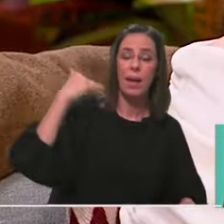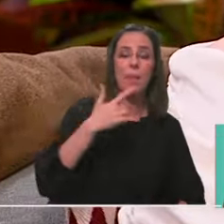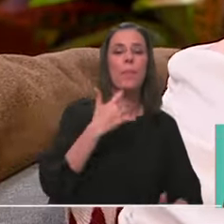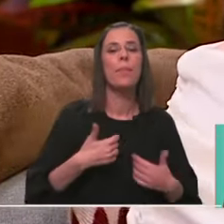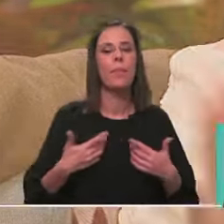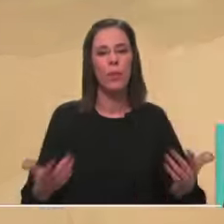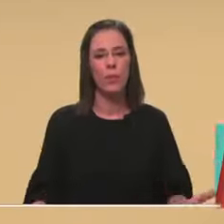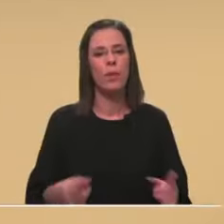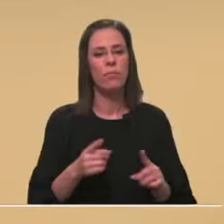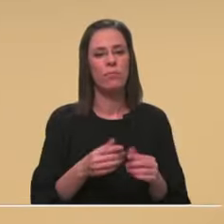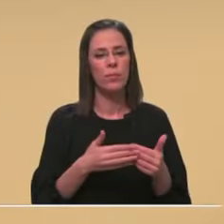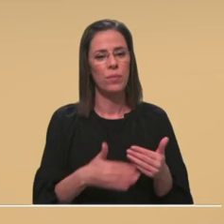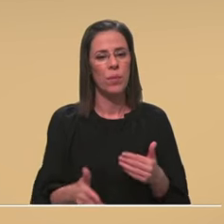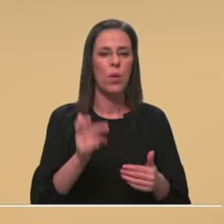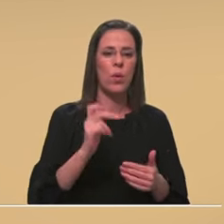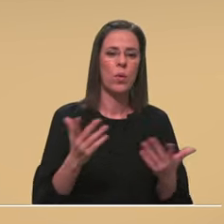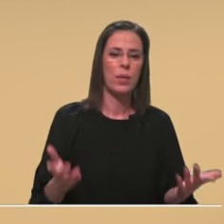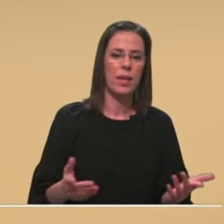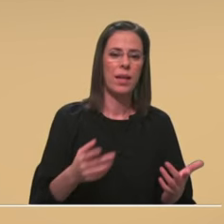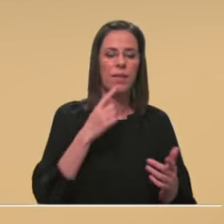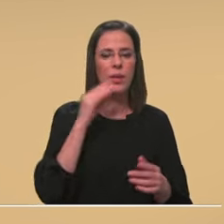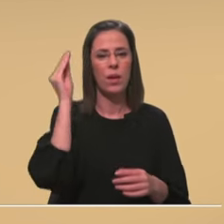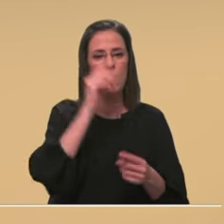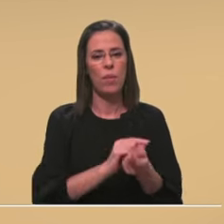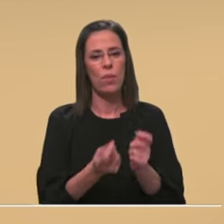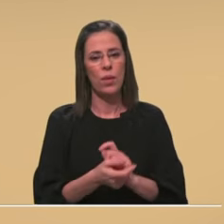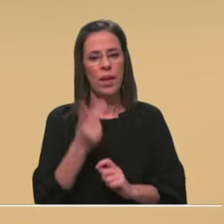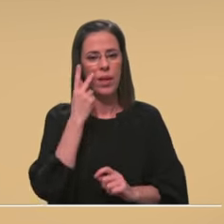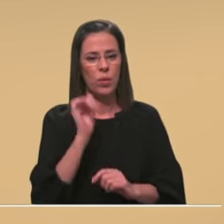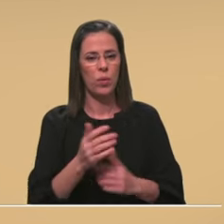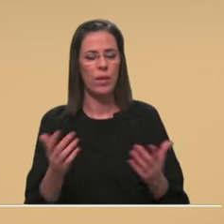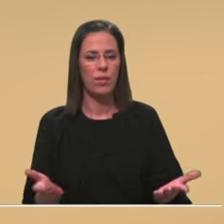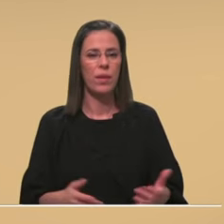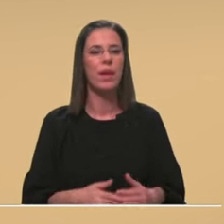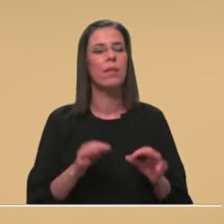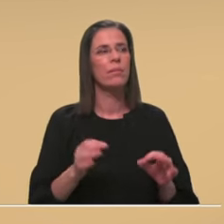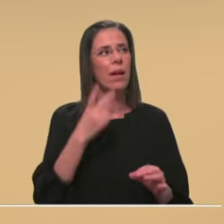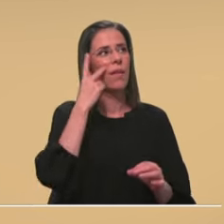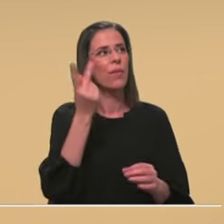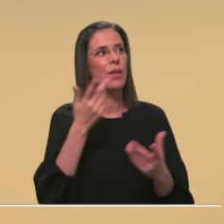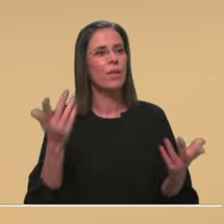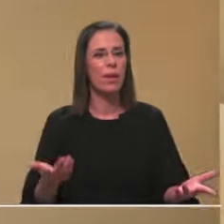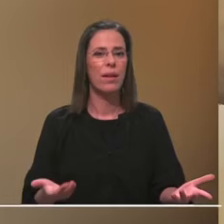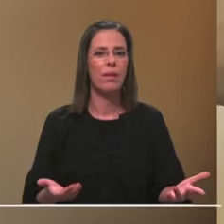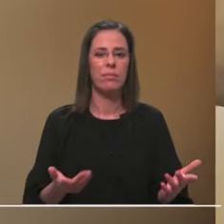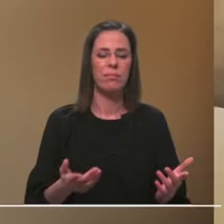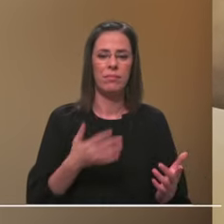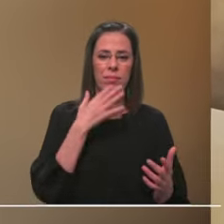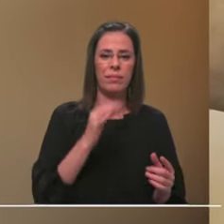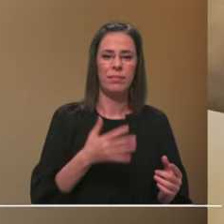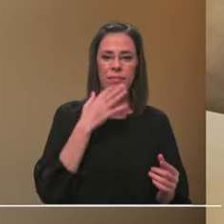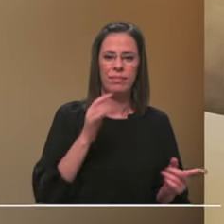perguntassem daqui uns há uns anos vais estar no alentejo vais mudar a tua vida por completo vais estar a viver lá já maisis